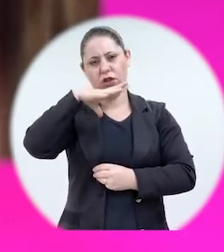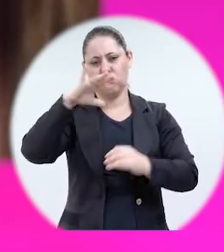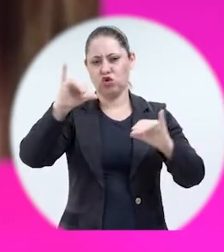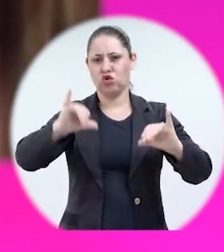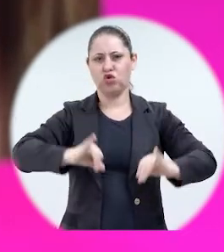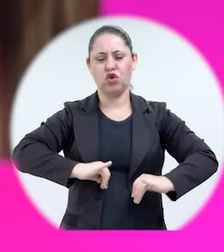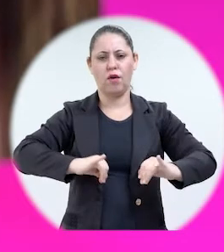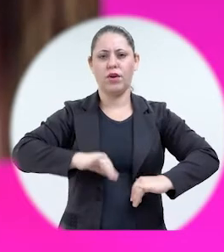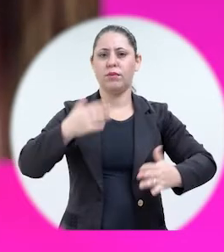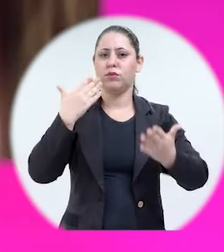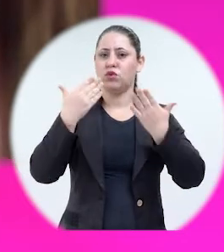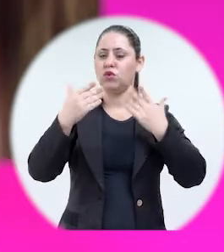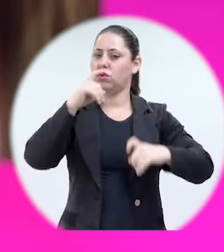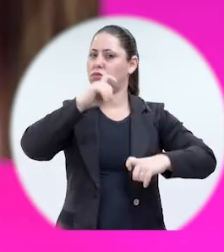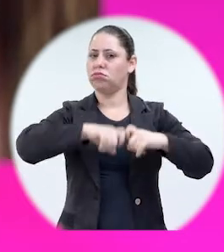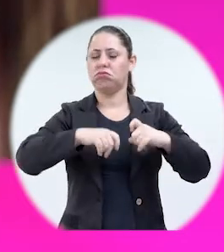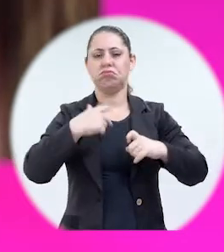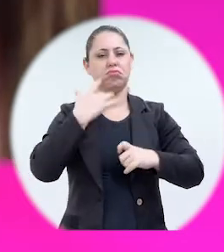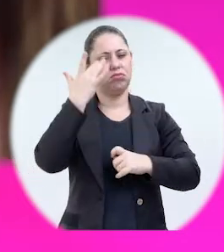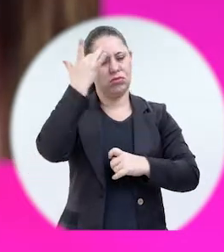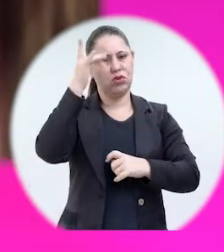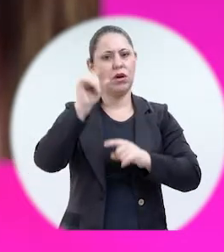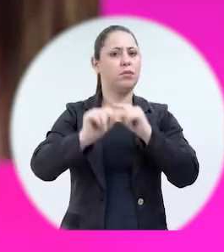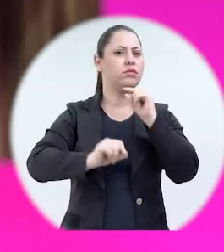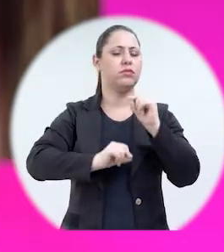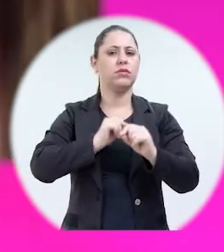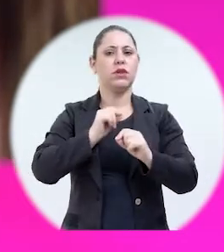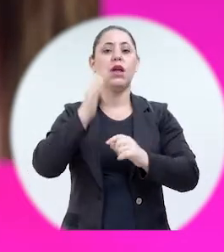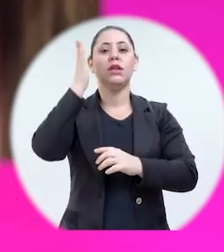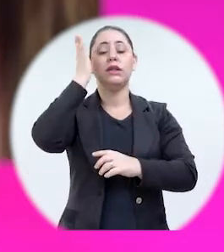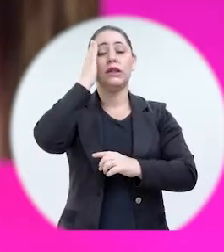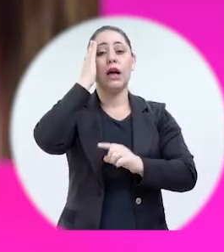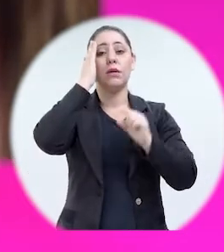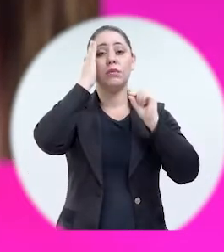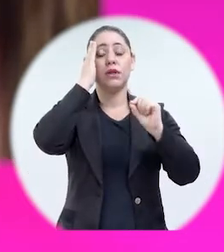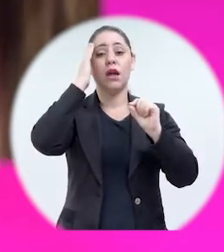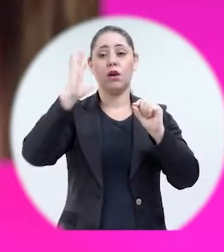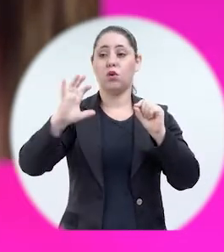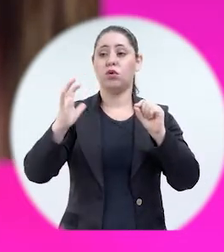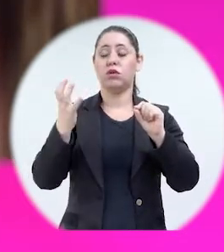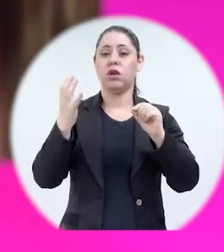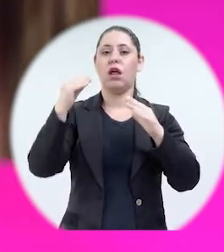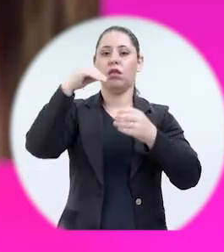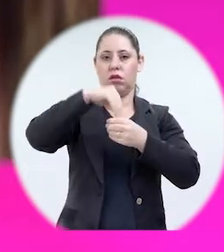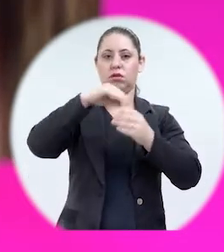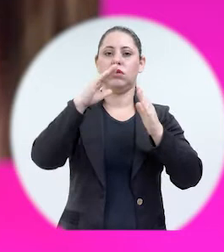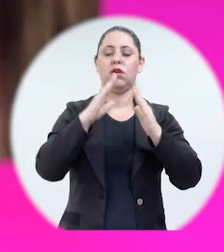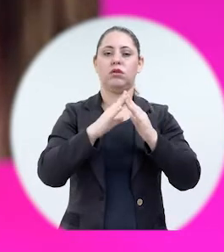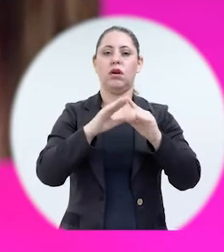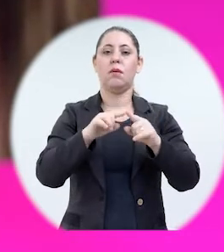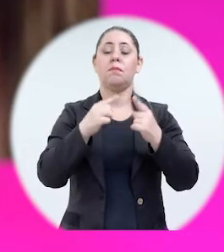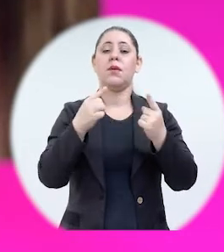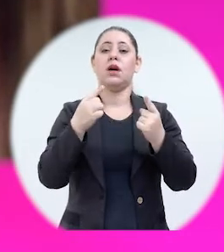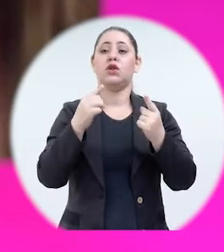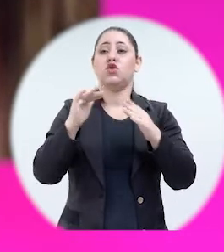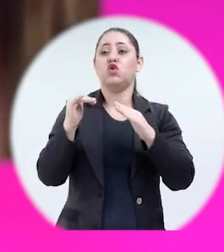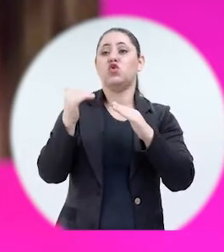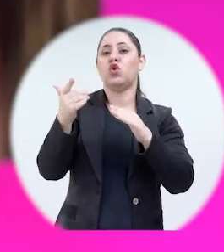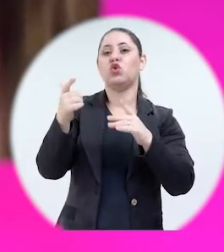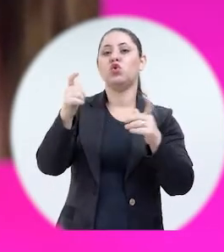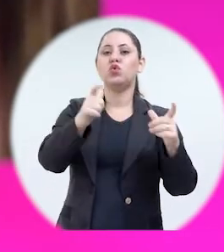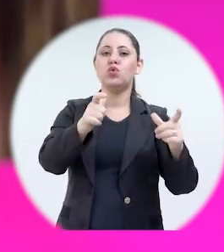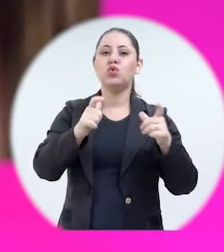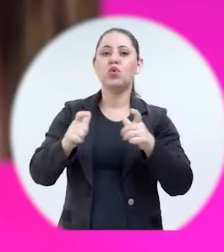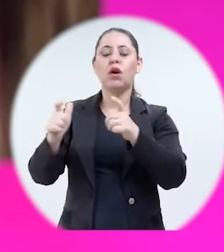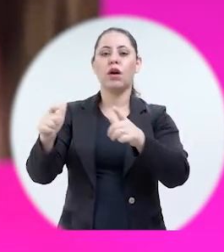sofrem violência nem psicológica, nem sexual, elas sabem que isso pode acontecer em casa, mas pode acontecer em